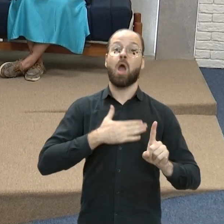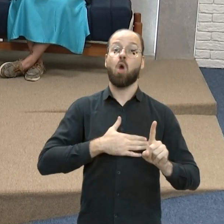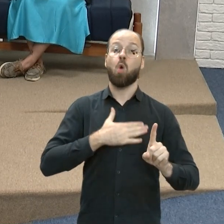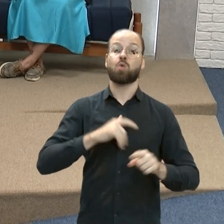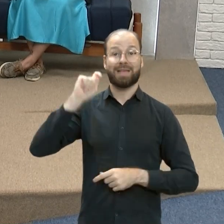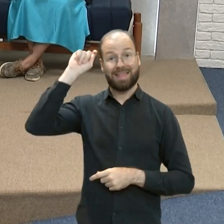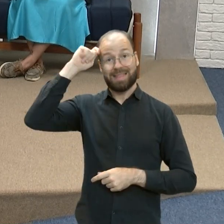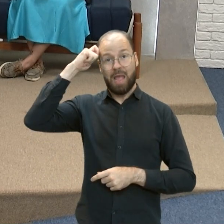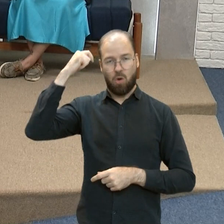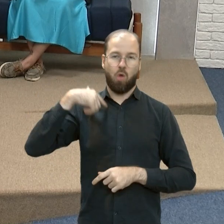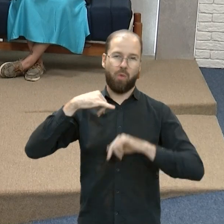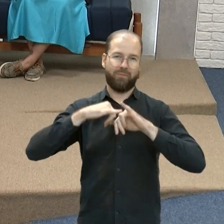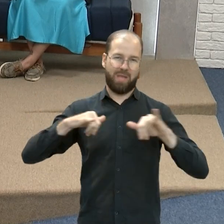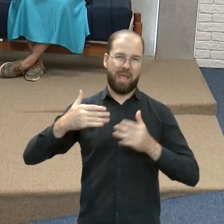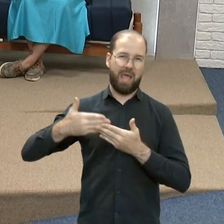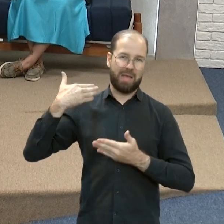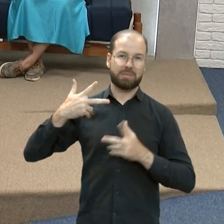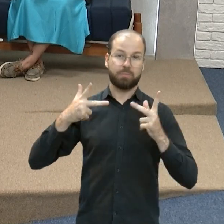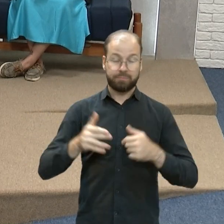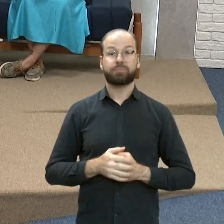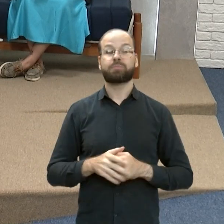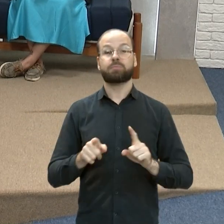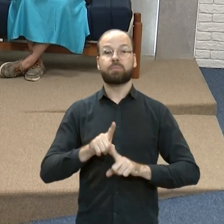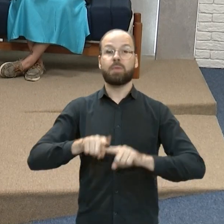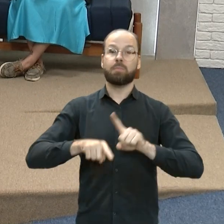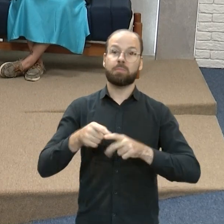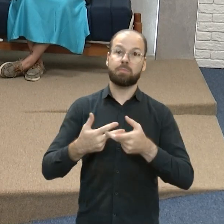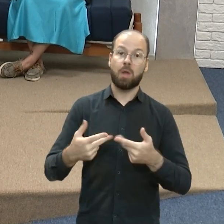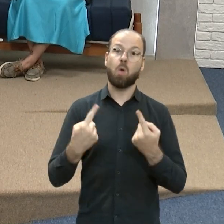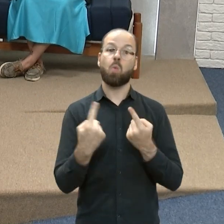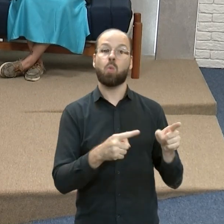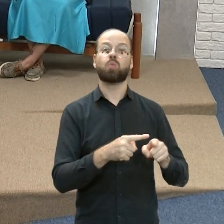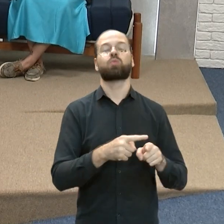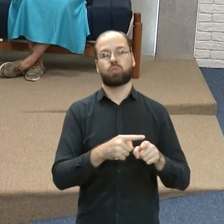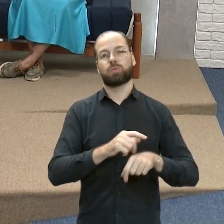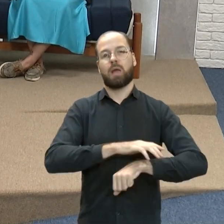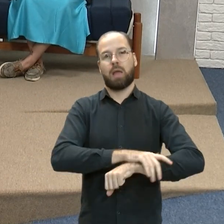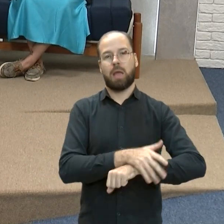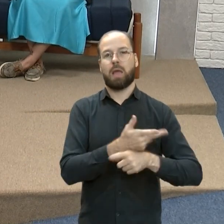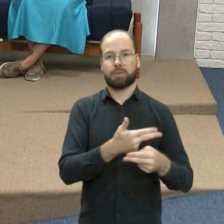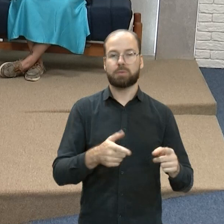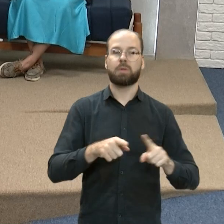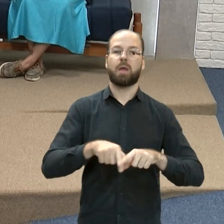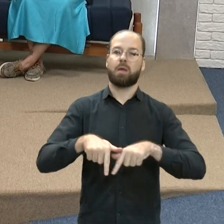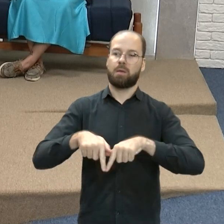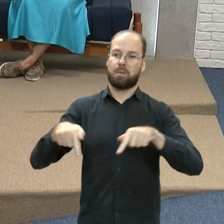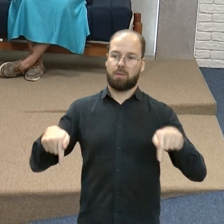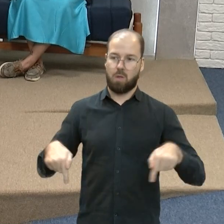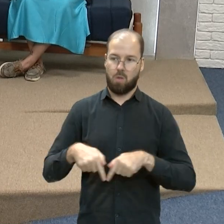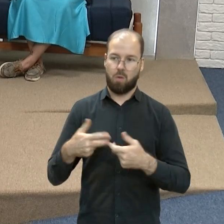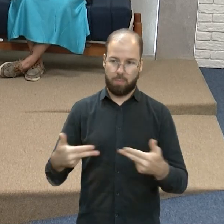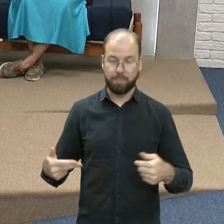mencionado. E tem alguns materiais sobre letramentos antirracistas e alguns eventos como a Quilombar. E também vocês